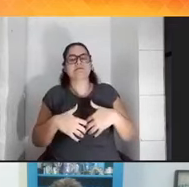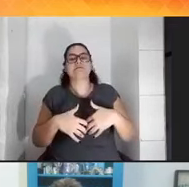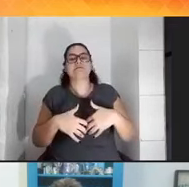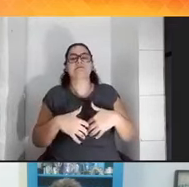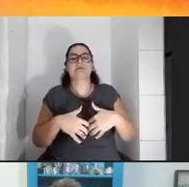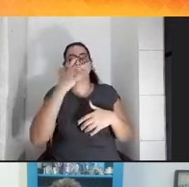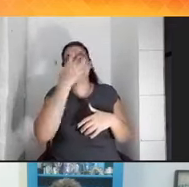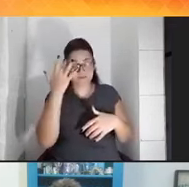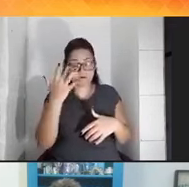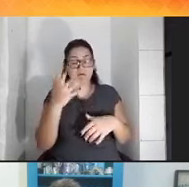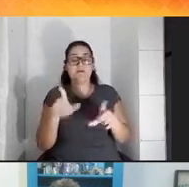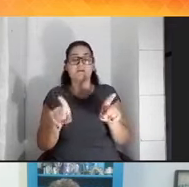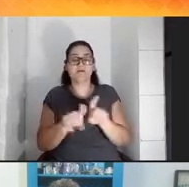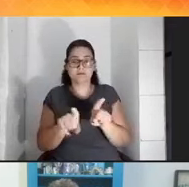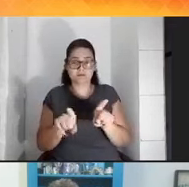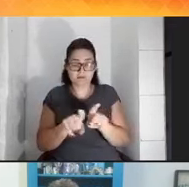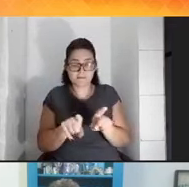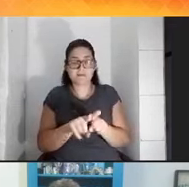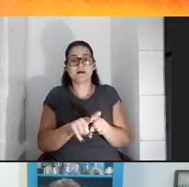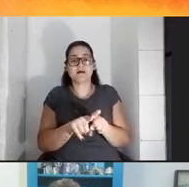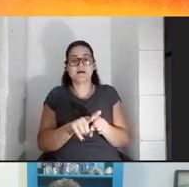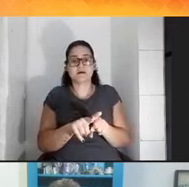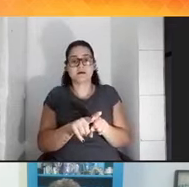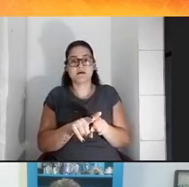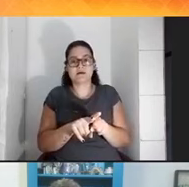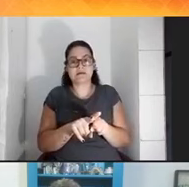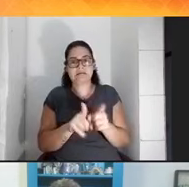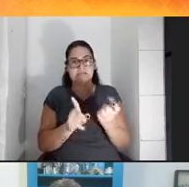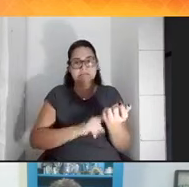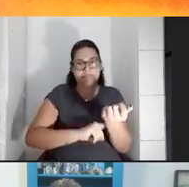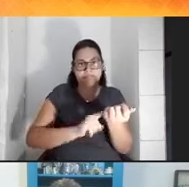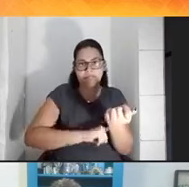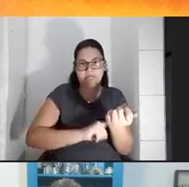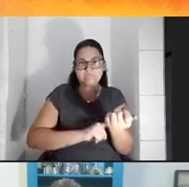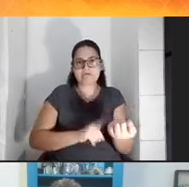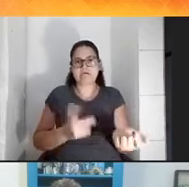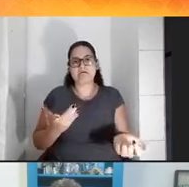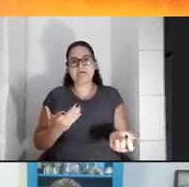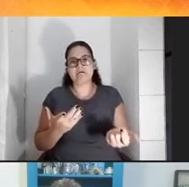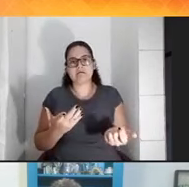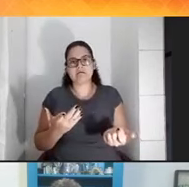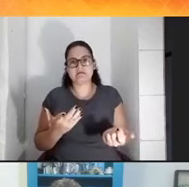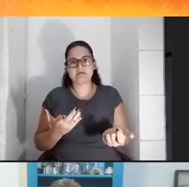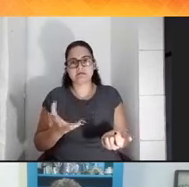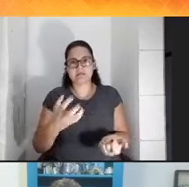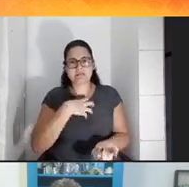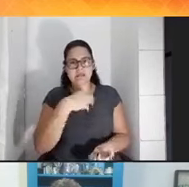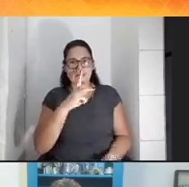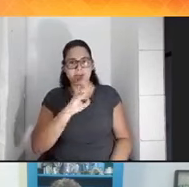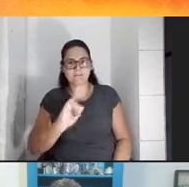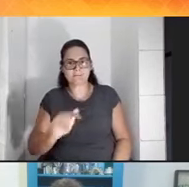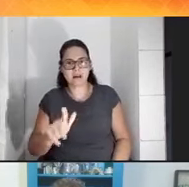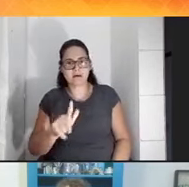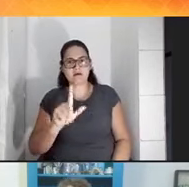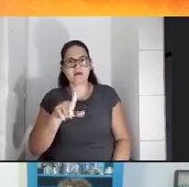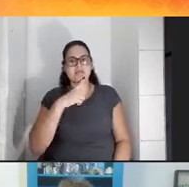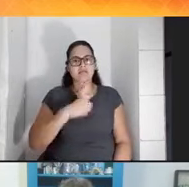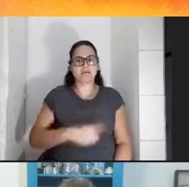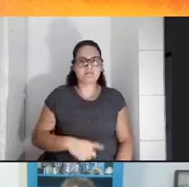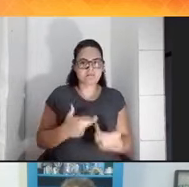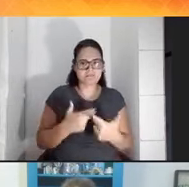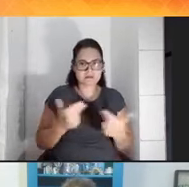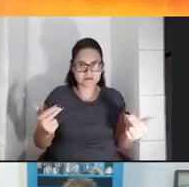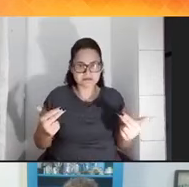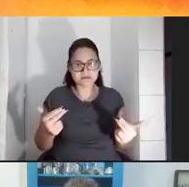inclusive, ficarem estressadas, enfim, ficarem mal, entrarem em depressão. É essa